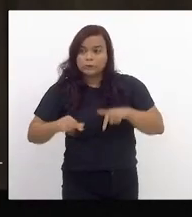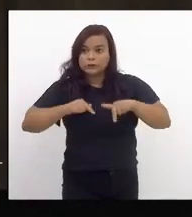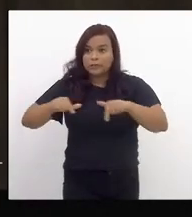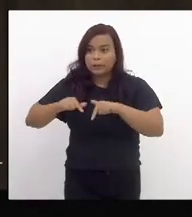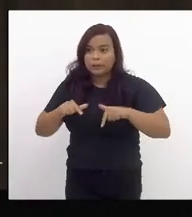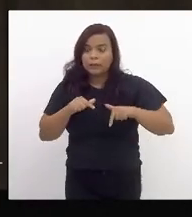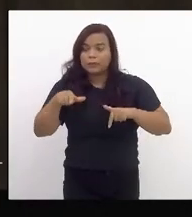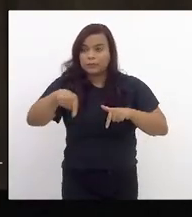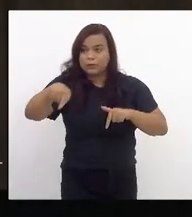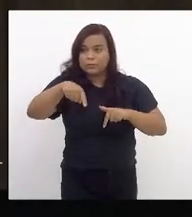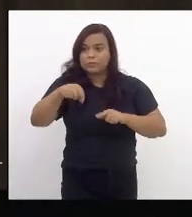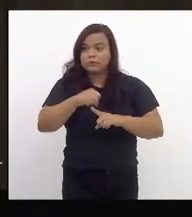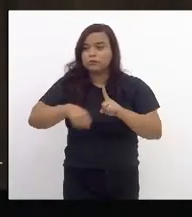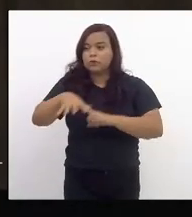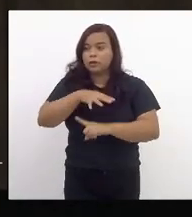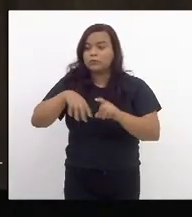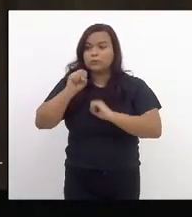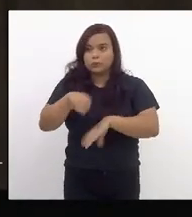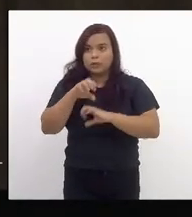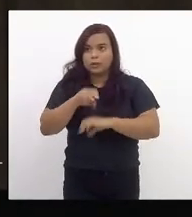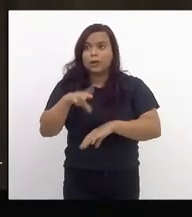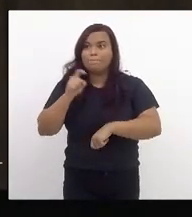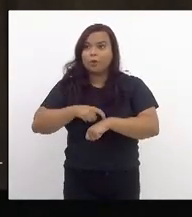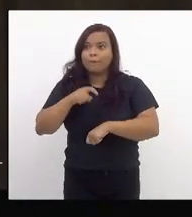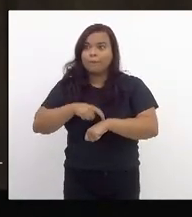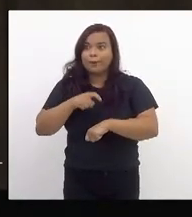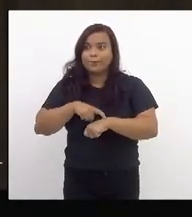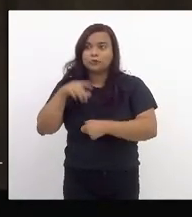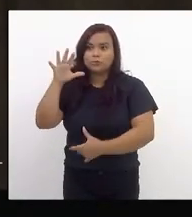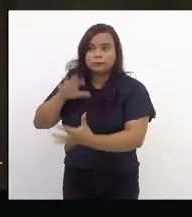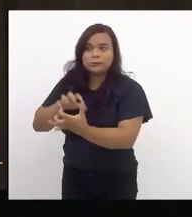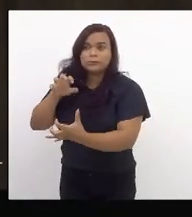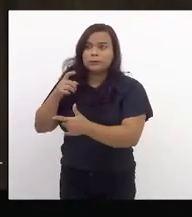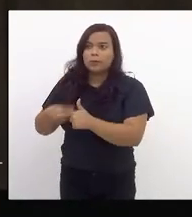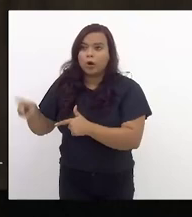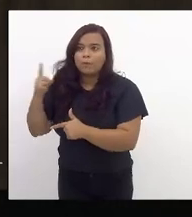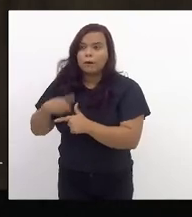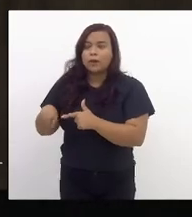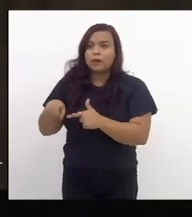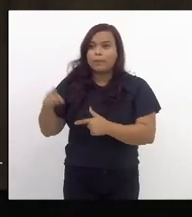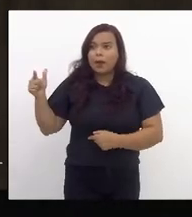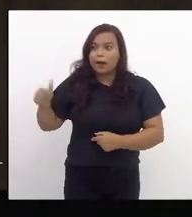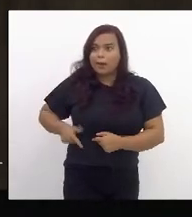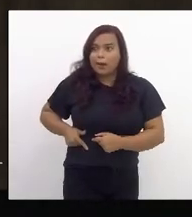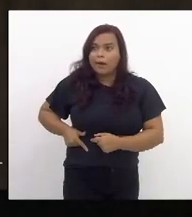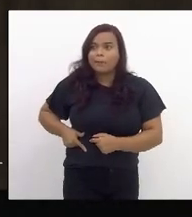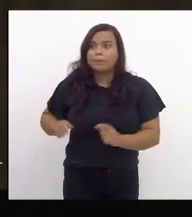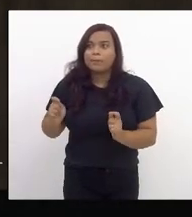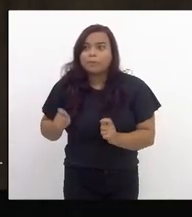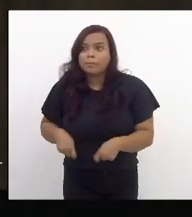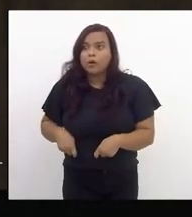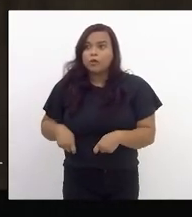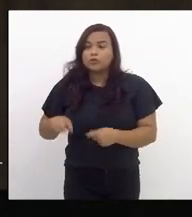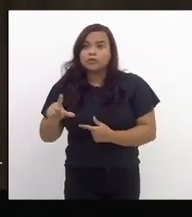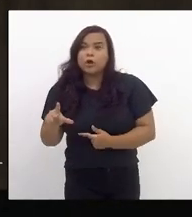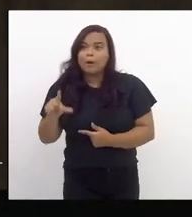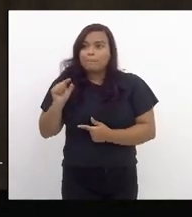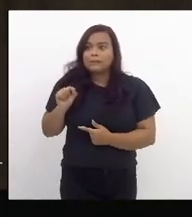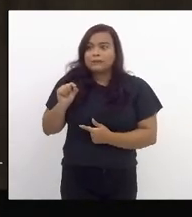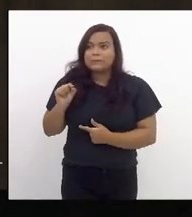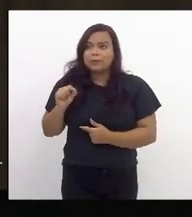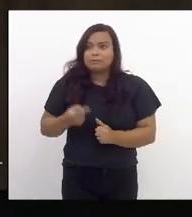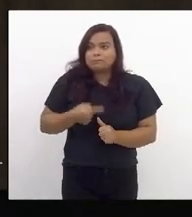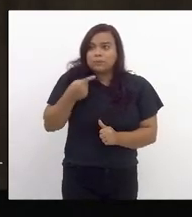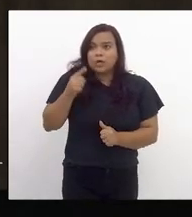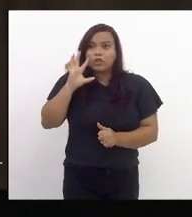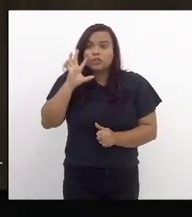que, em momentos de conflito, as armas de fogo podem ser vistas como opção prioritária para